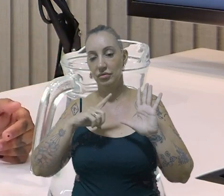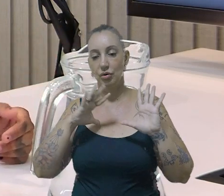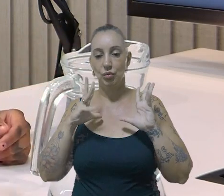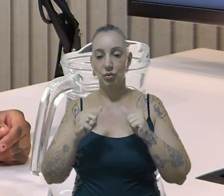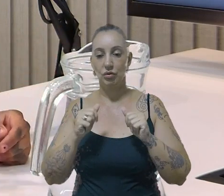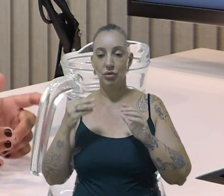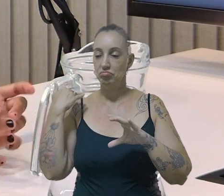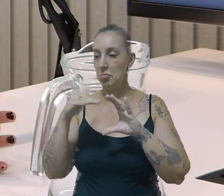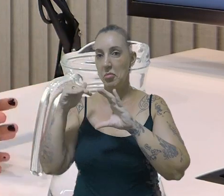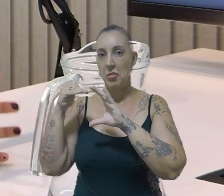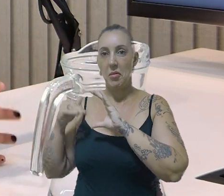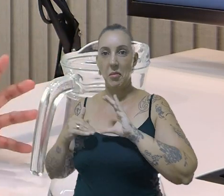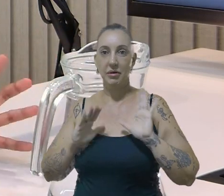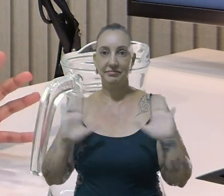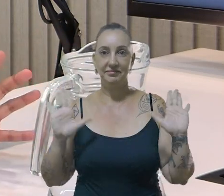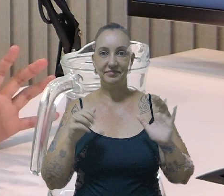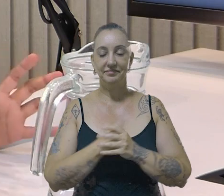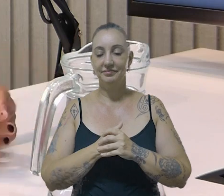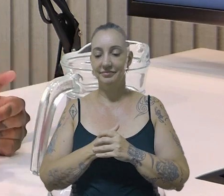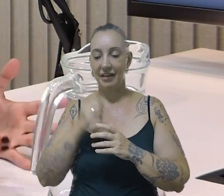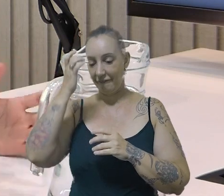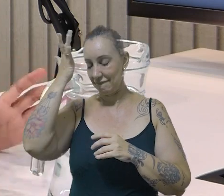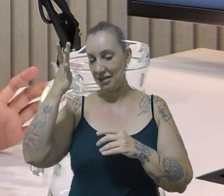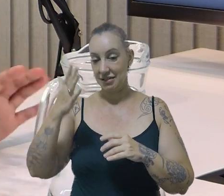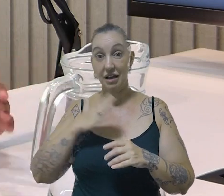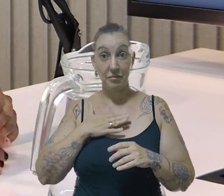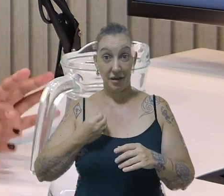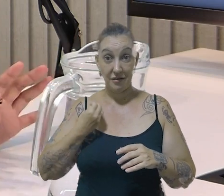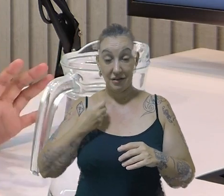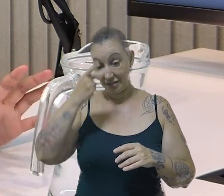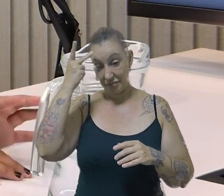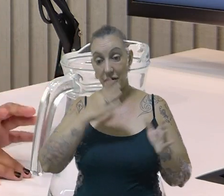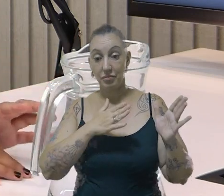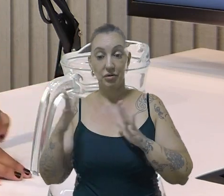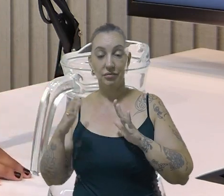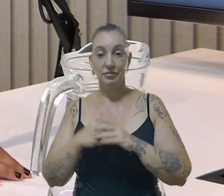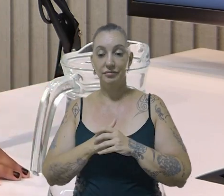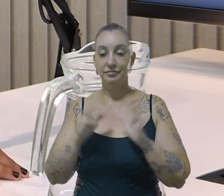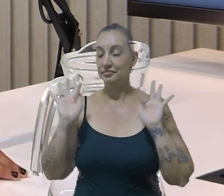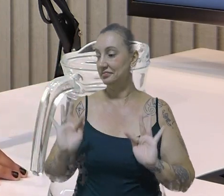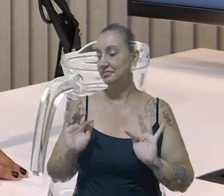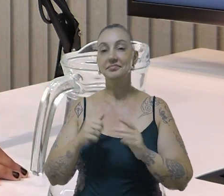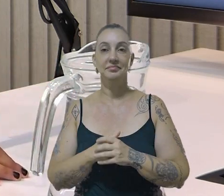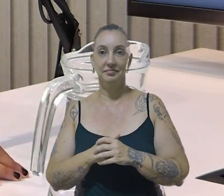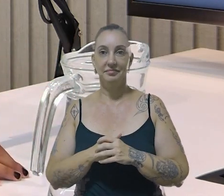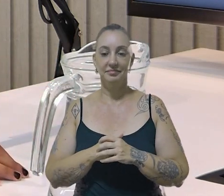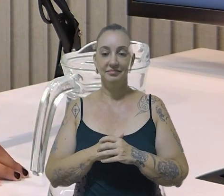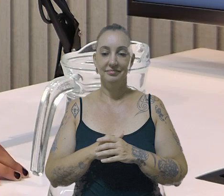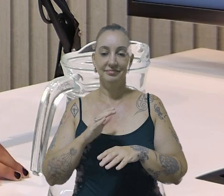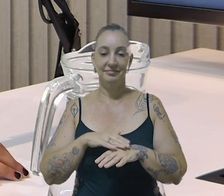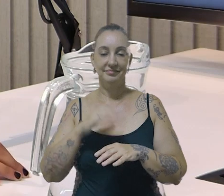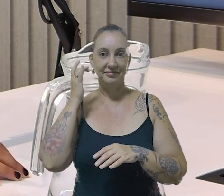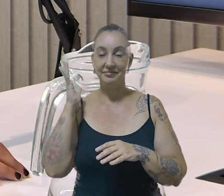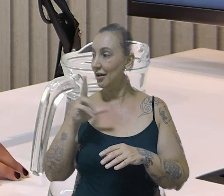só em caminho é facilita muito a vida a minha vida é a vida dos produtores que eles ficam super felizes tambm quando eu facilito assim